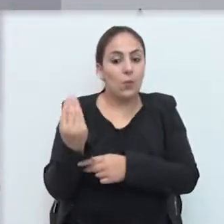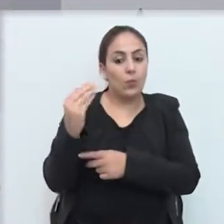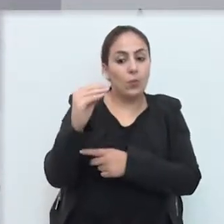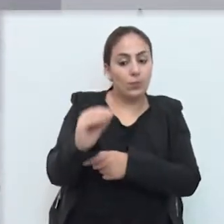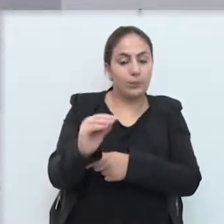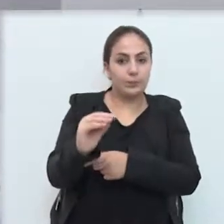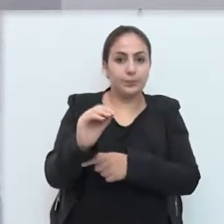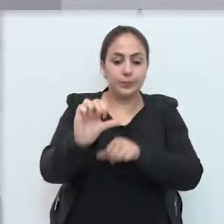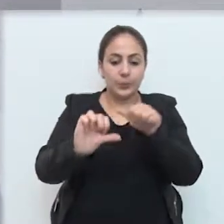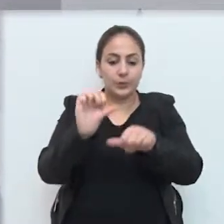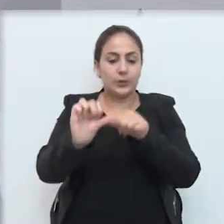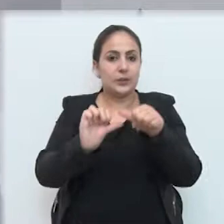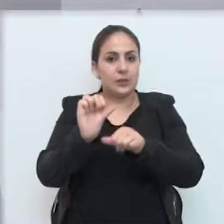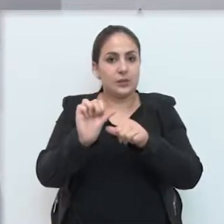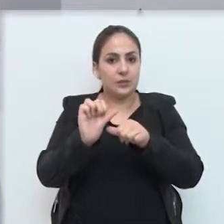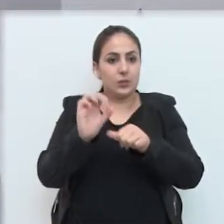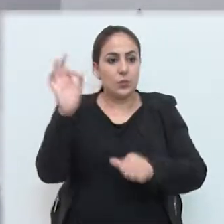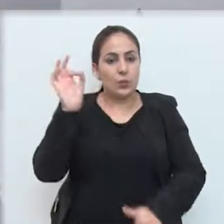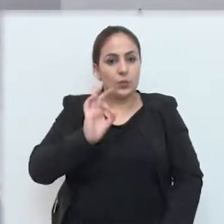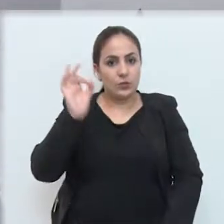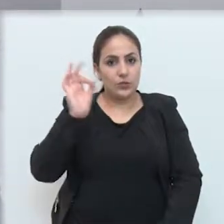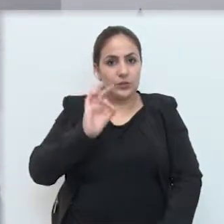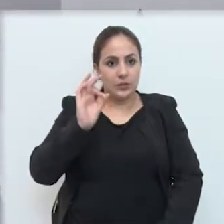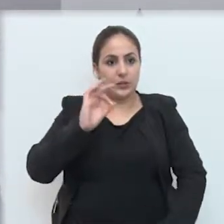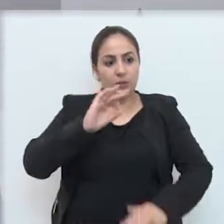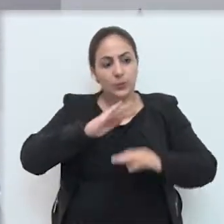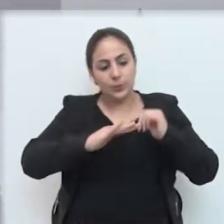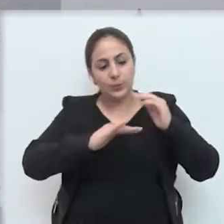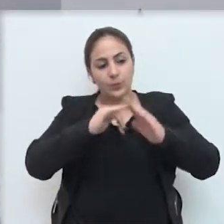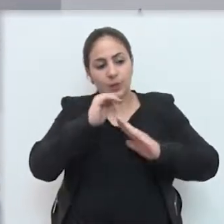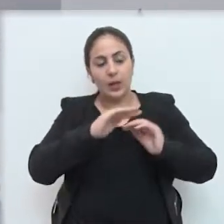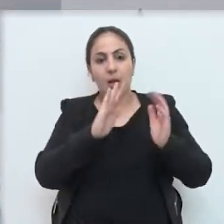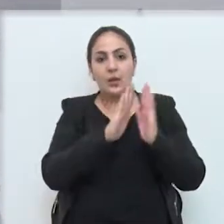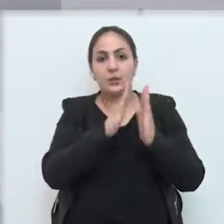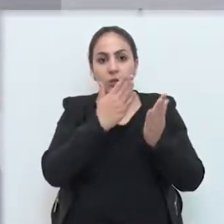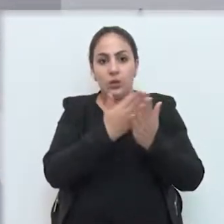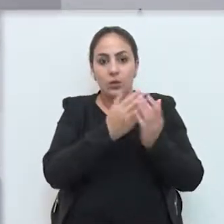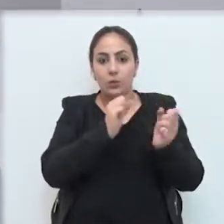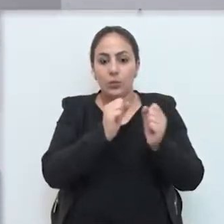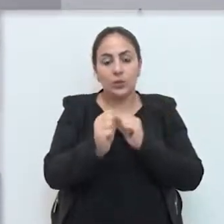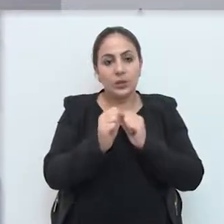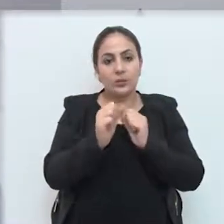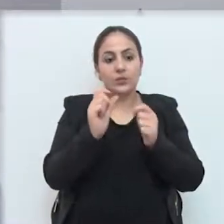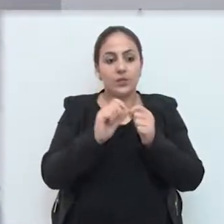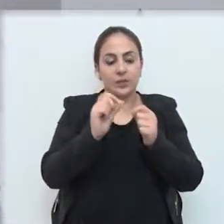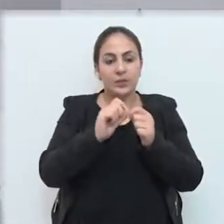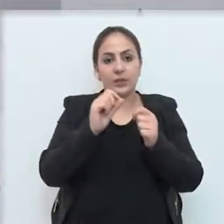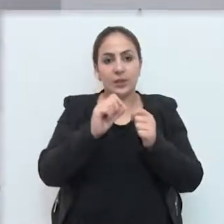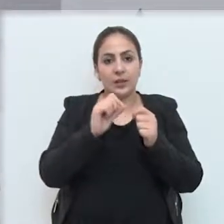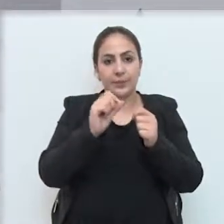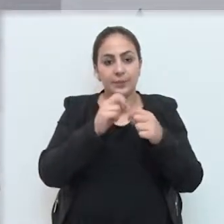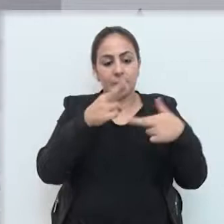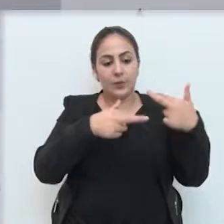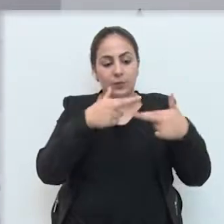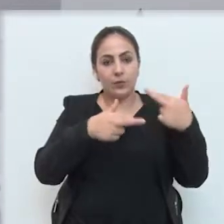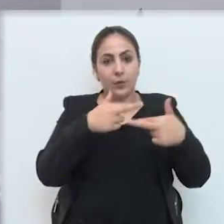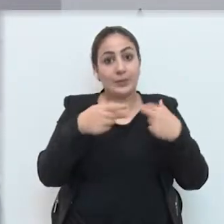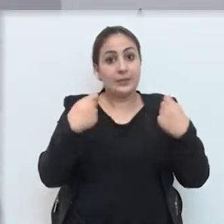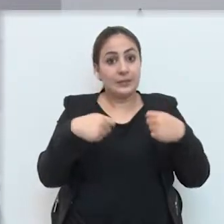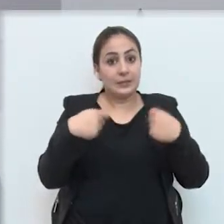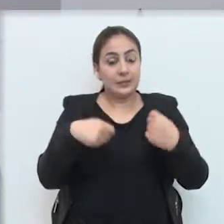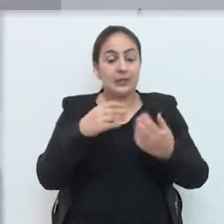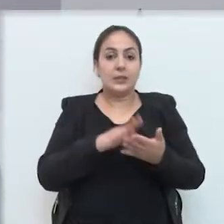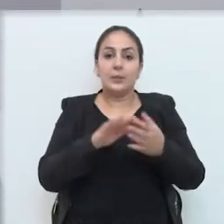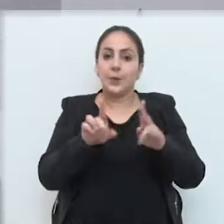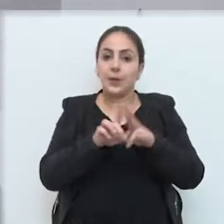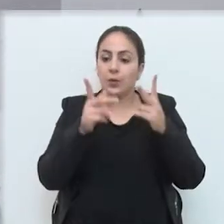que incorporou um índice de construção, propiciando que a escola pudesse fazer as reformas necessárias no prédio para lá se